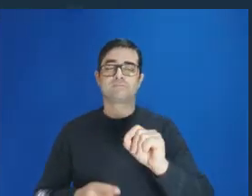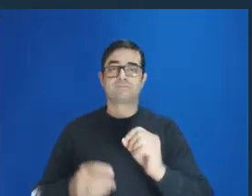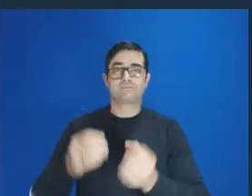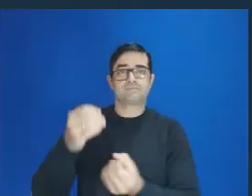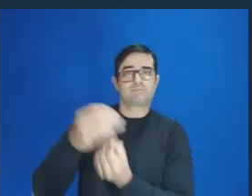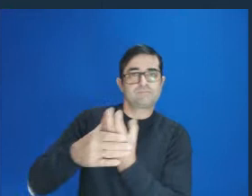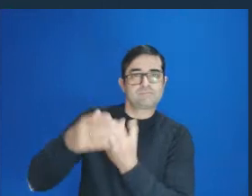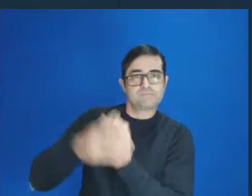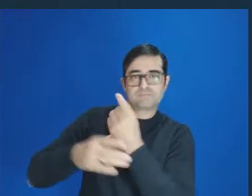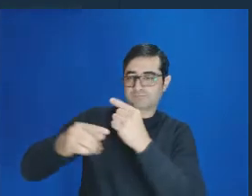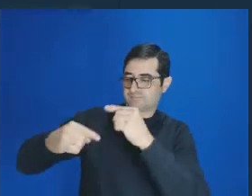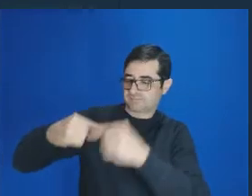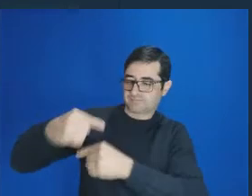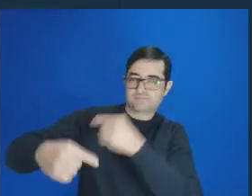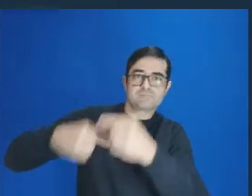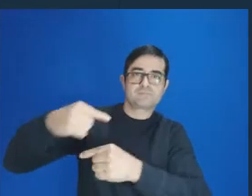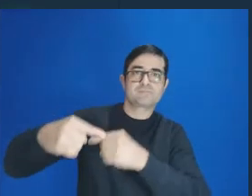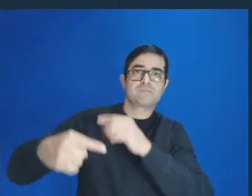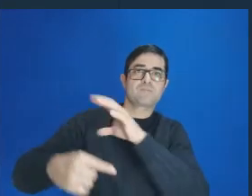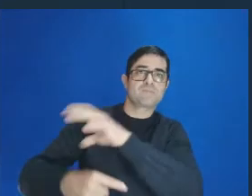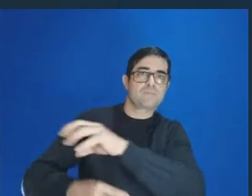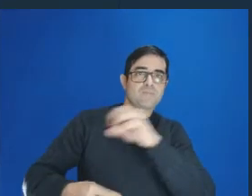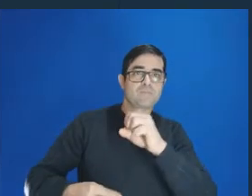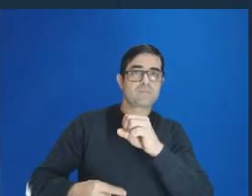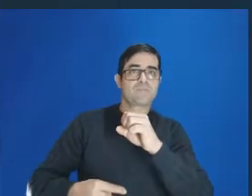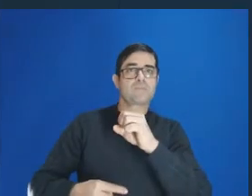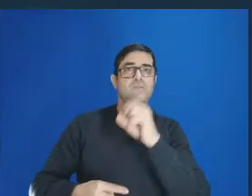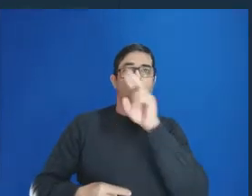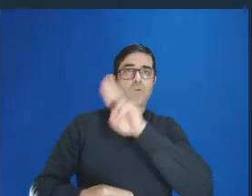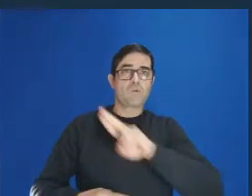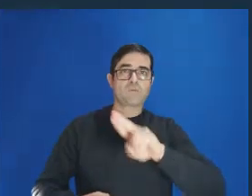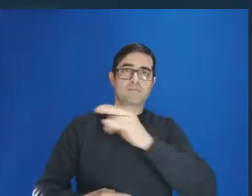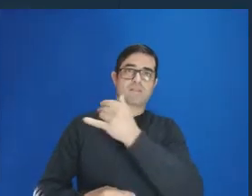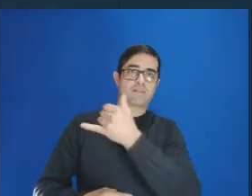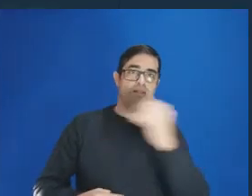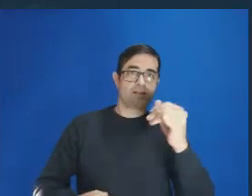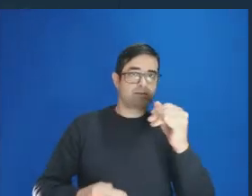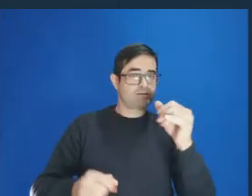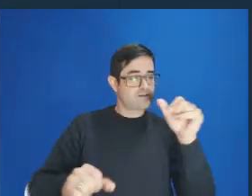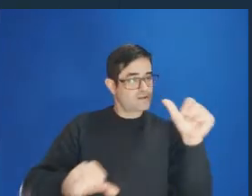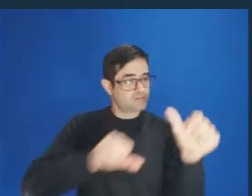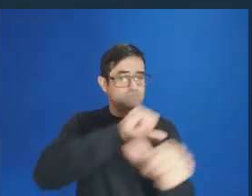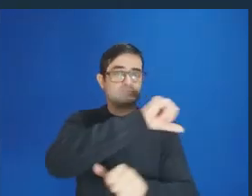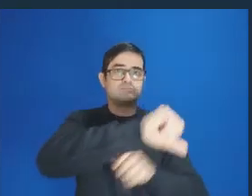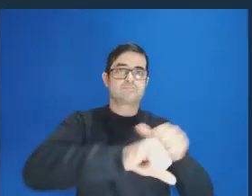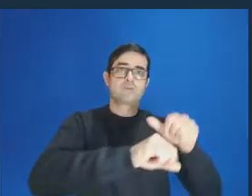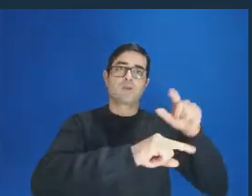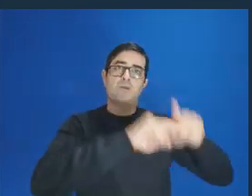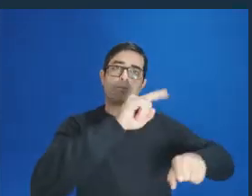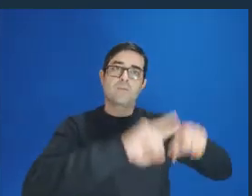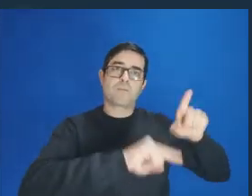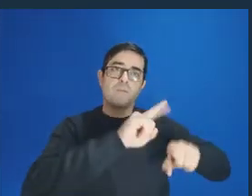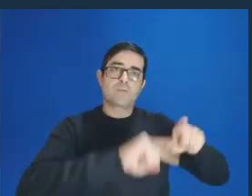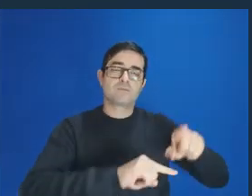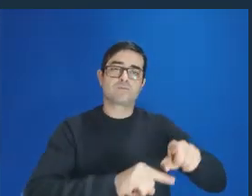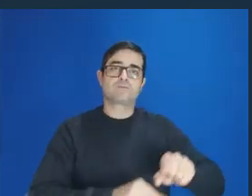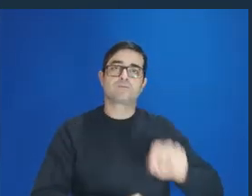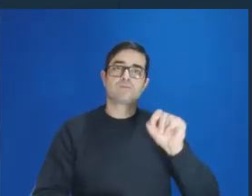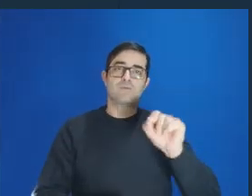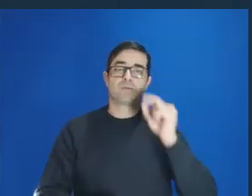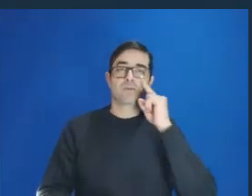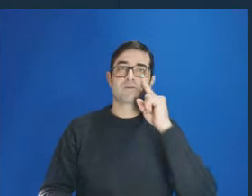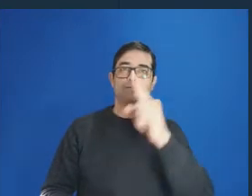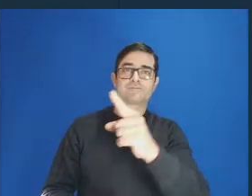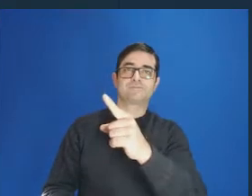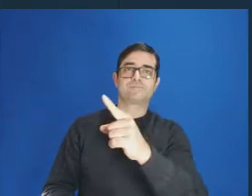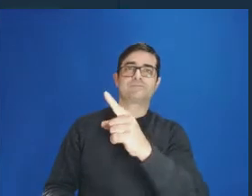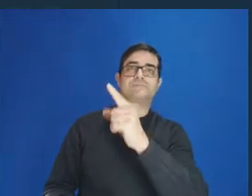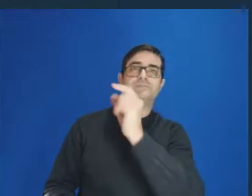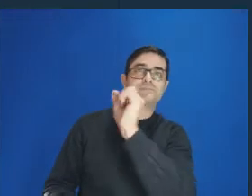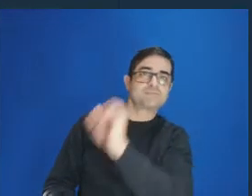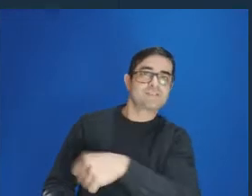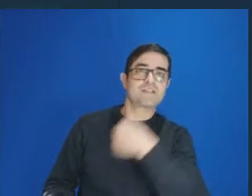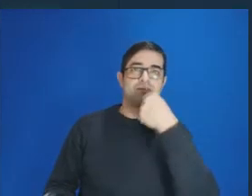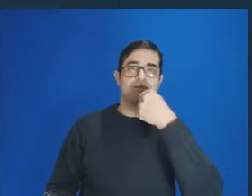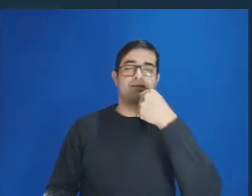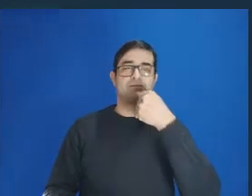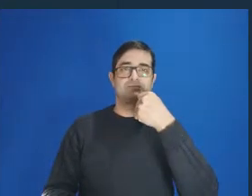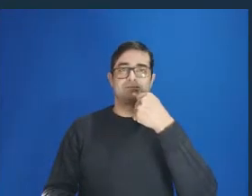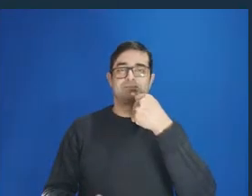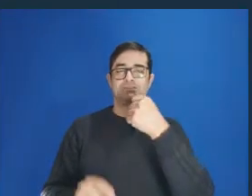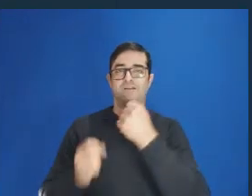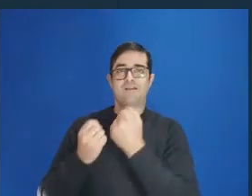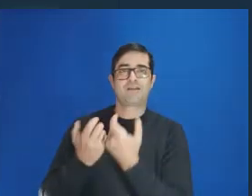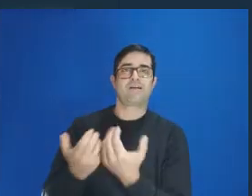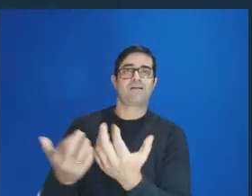matéria-prima, gastamos energia e transformamos isso em um produto. Aqui o exemplo da cerveja, em que a gente pega